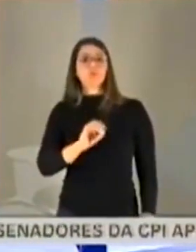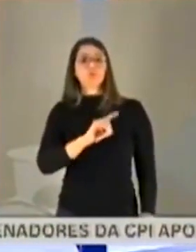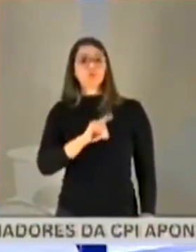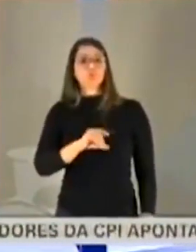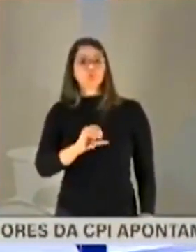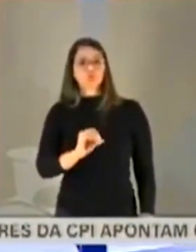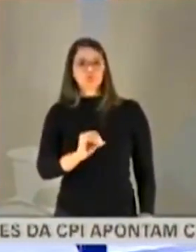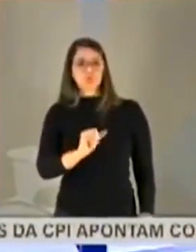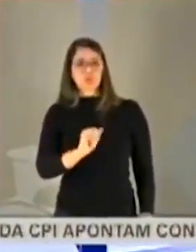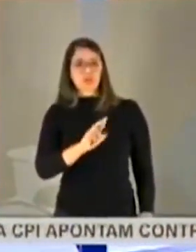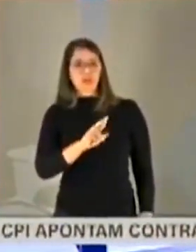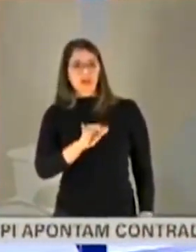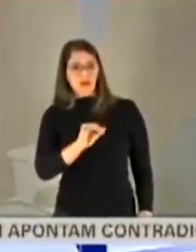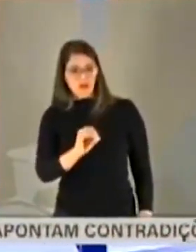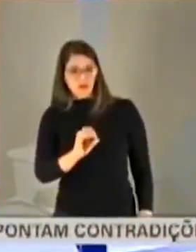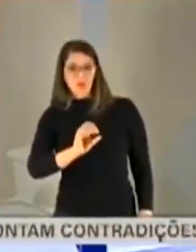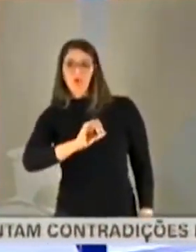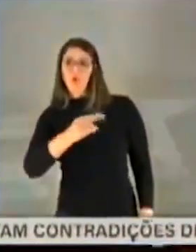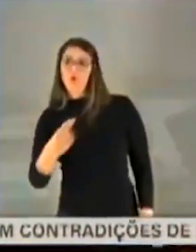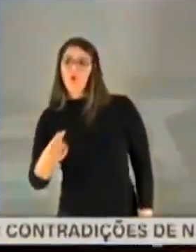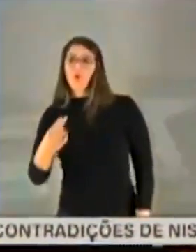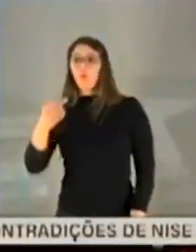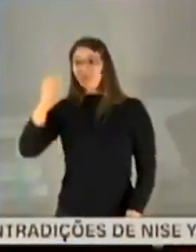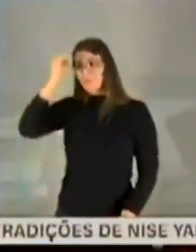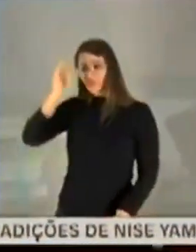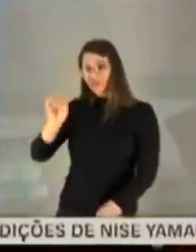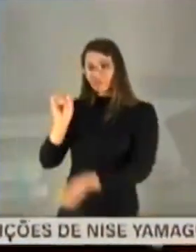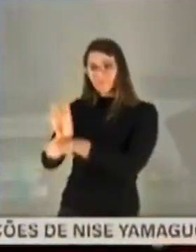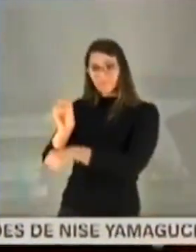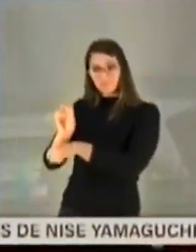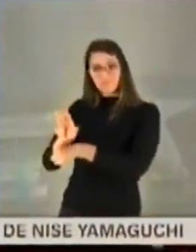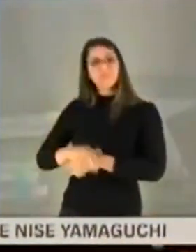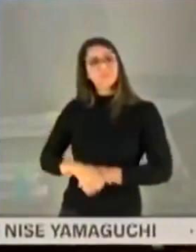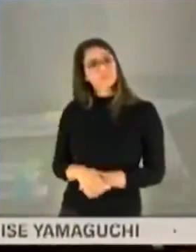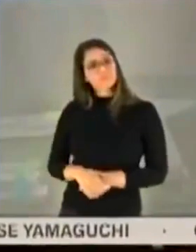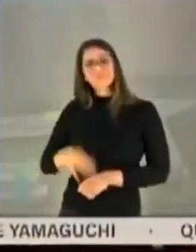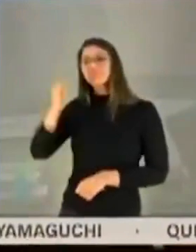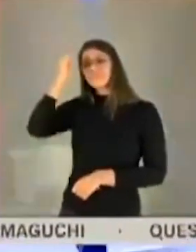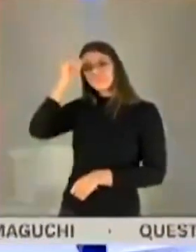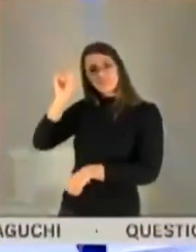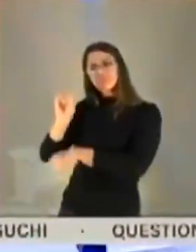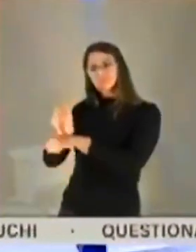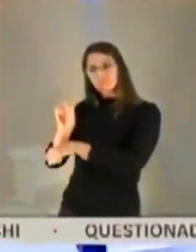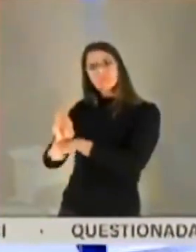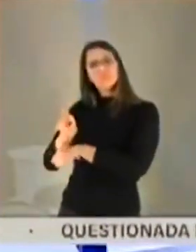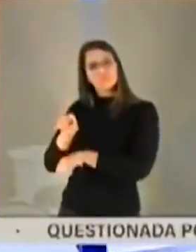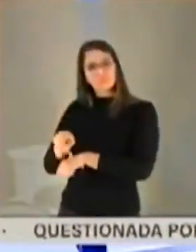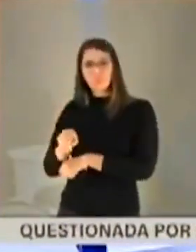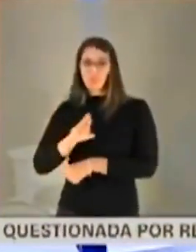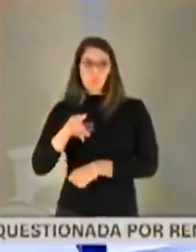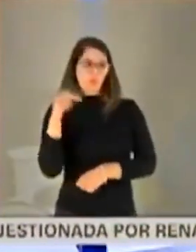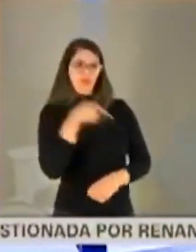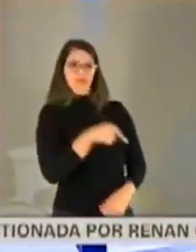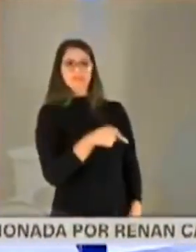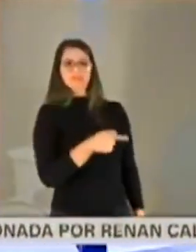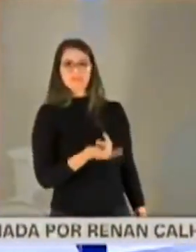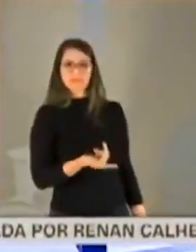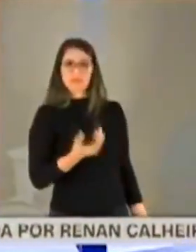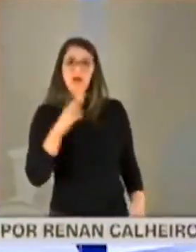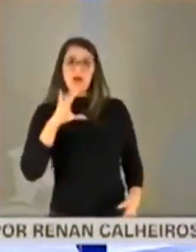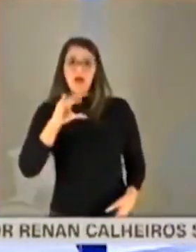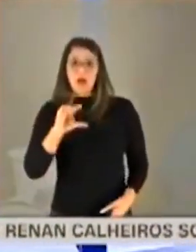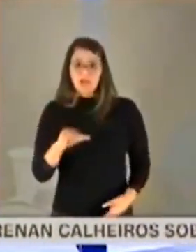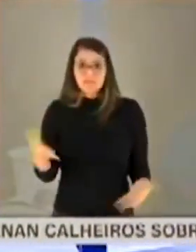antiviral? Me diga, responda. Não foi um antiviral? Antiviral. Pois bem, não foi antiprotozoário. A